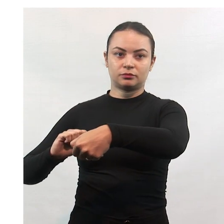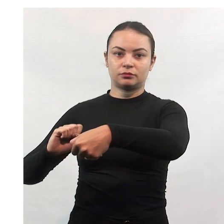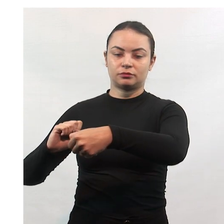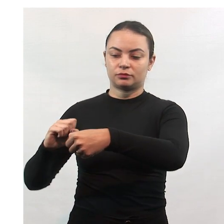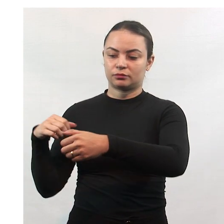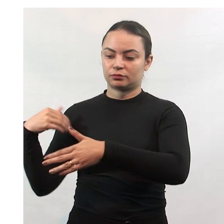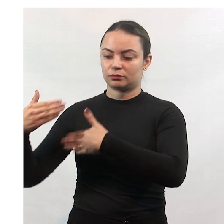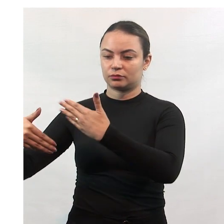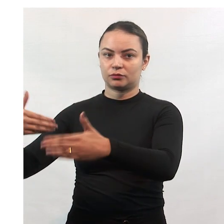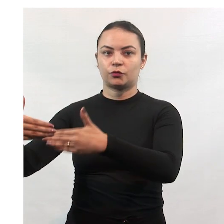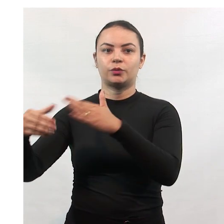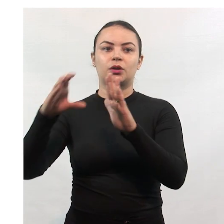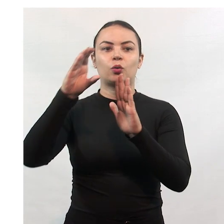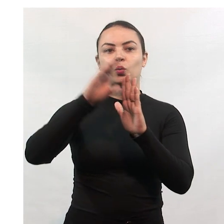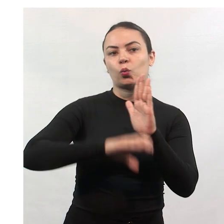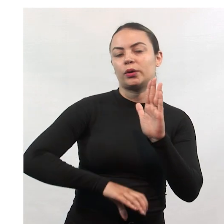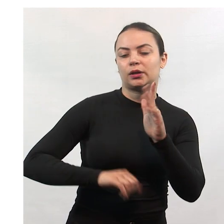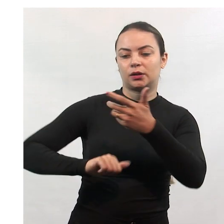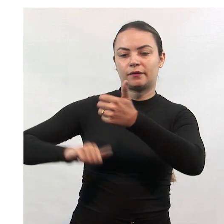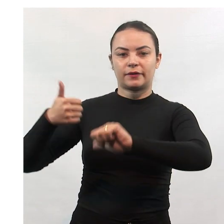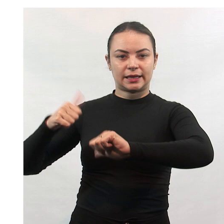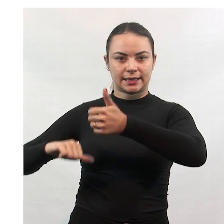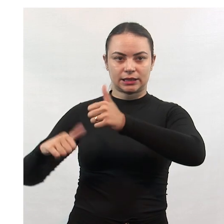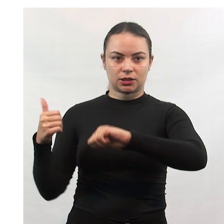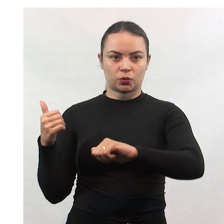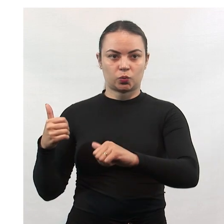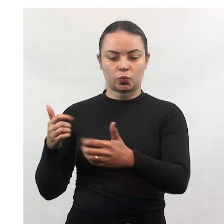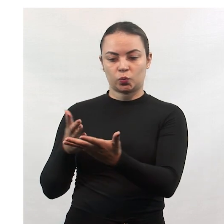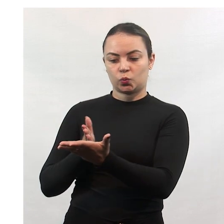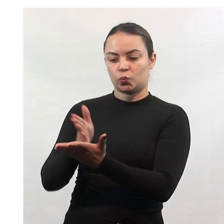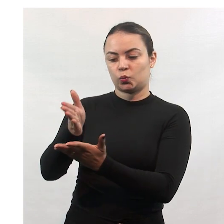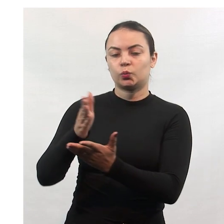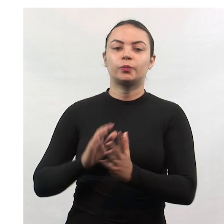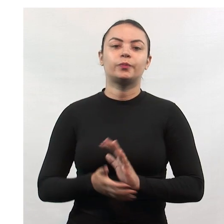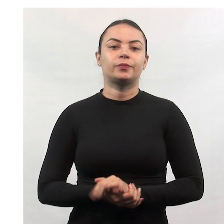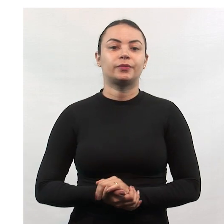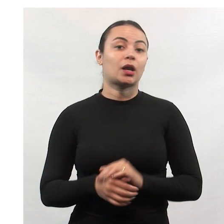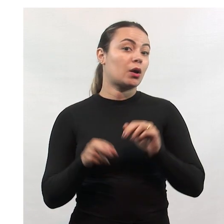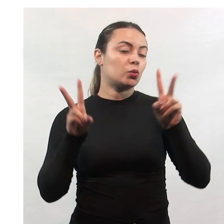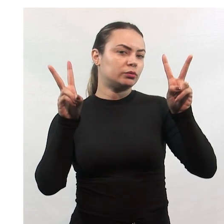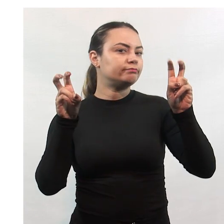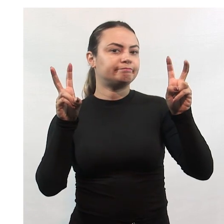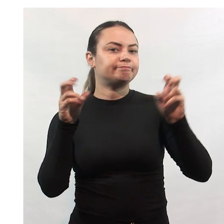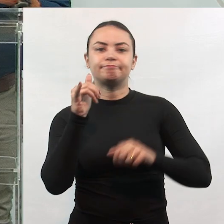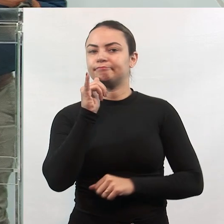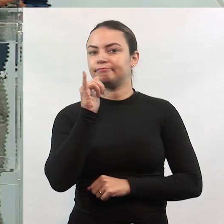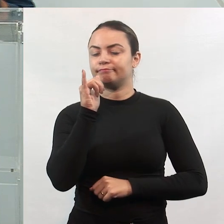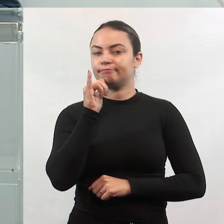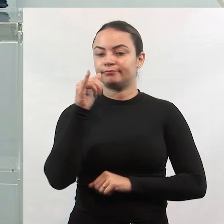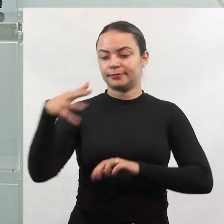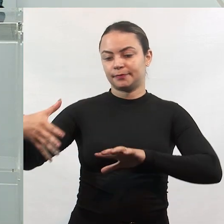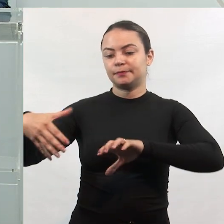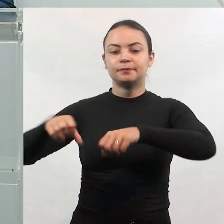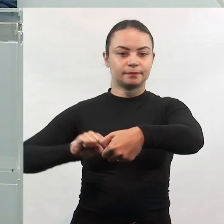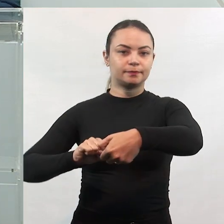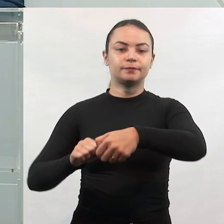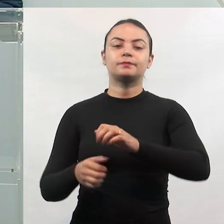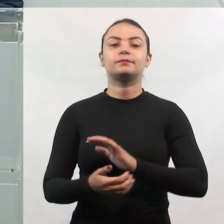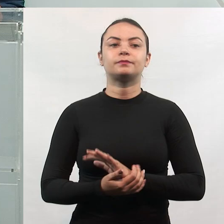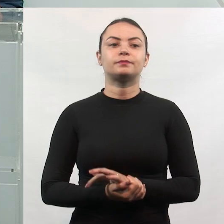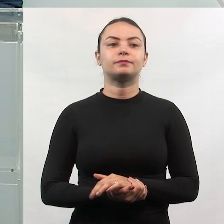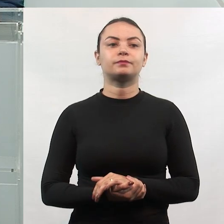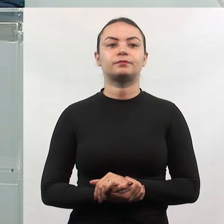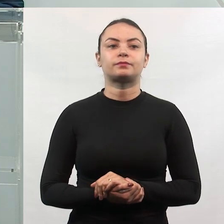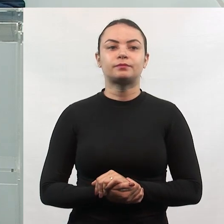de pesquisa, metodologia, formação, currículo e avaliação. Então, o teu tema é a formação, né?